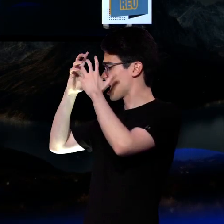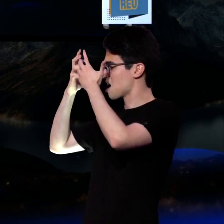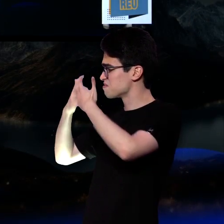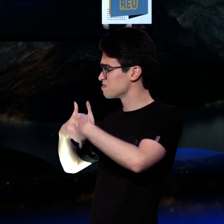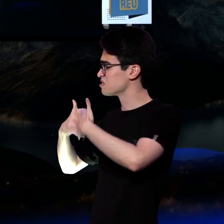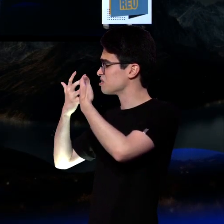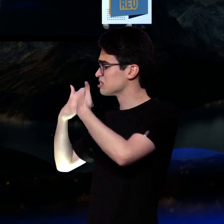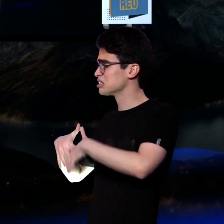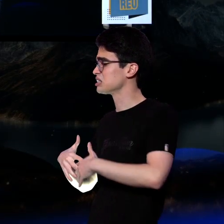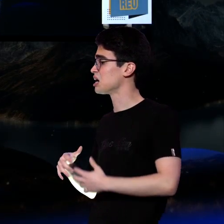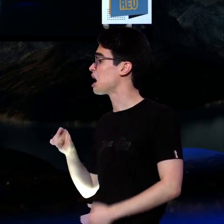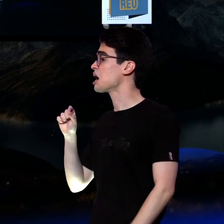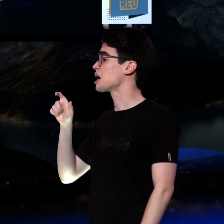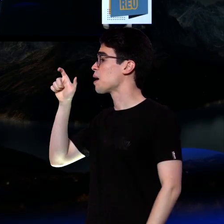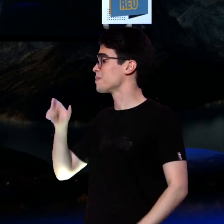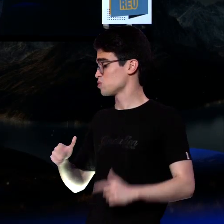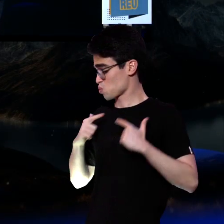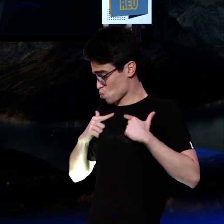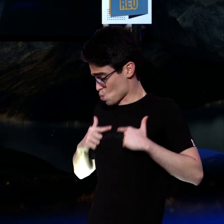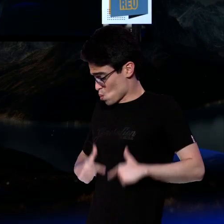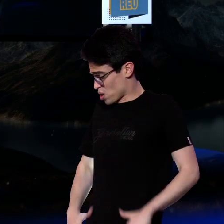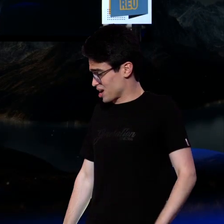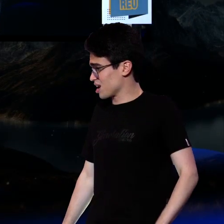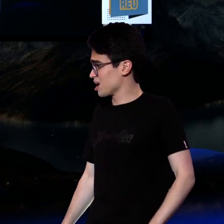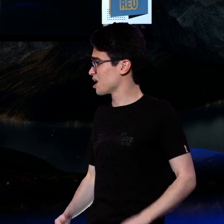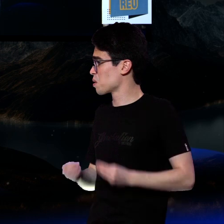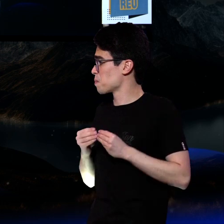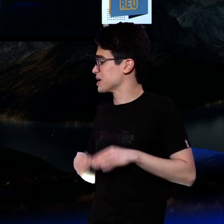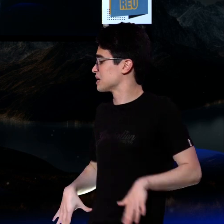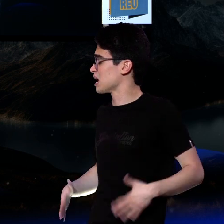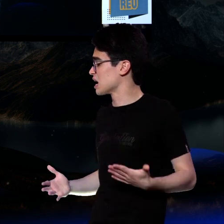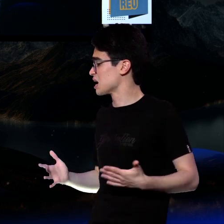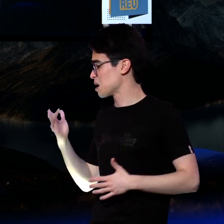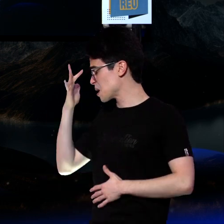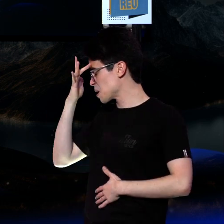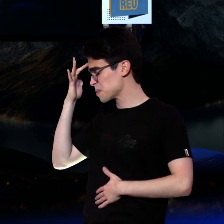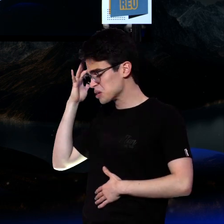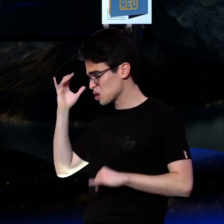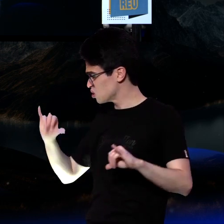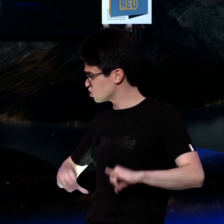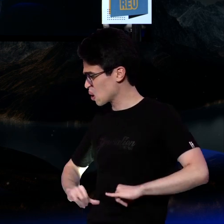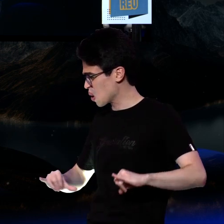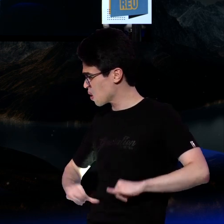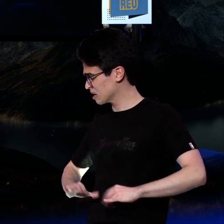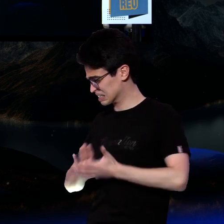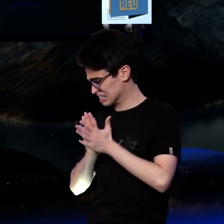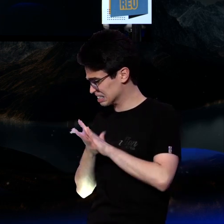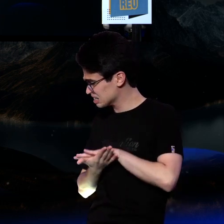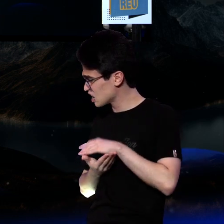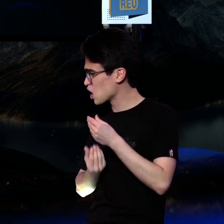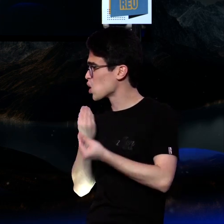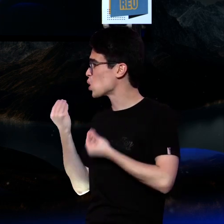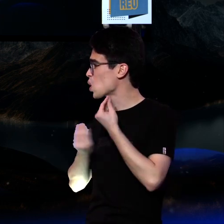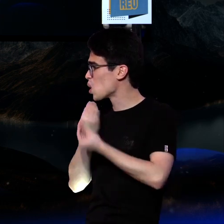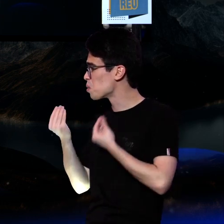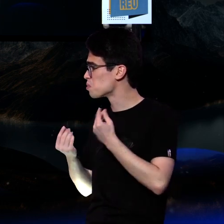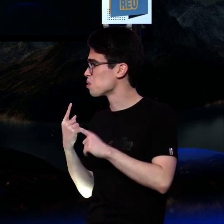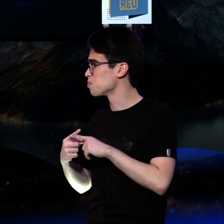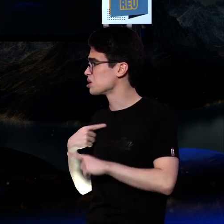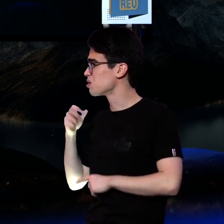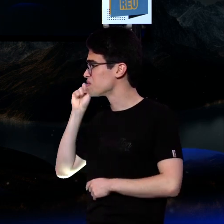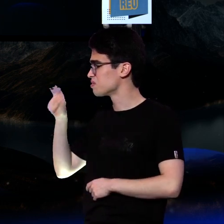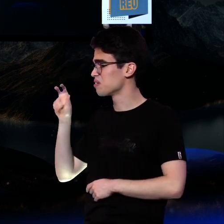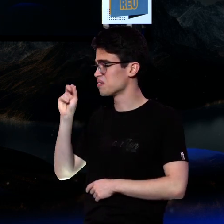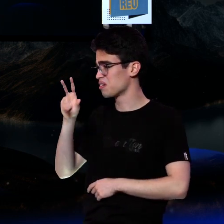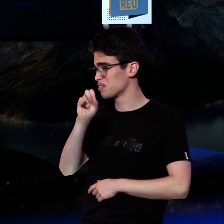foi o inocente que chegou a perecer, onde os íntegros sofreram destruição. Pelo que tenho observado, quem